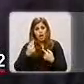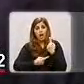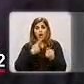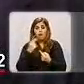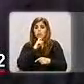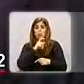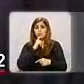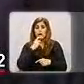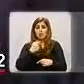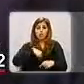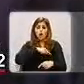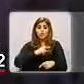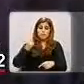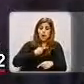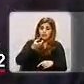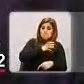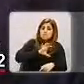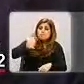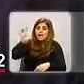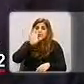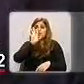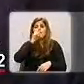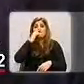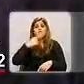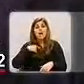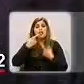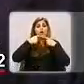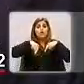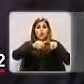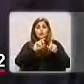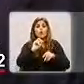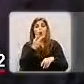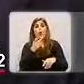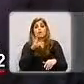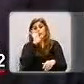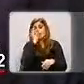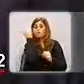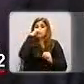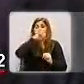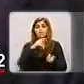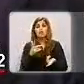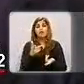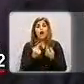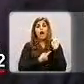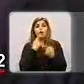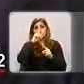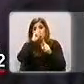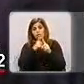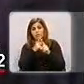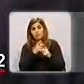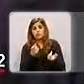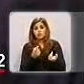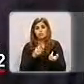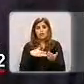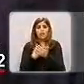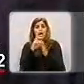consequências indemnizatórias se, por exemplo, se falharmos a determinadas reuniões ou se não cumprirmos com determinadas metas, nomeadamente